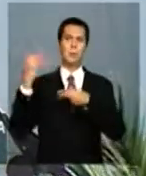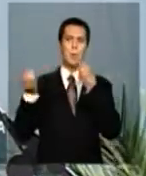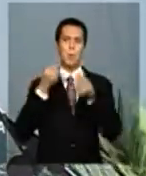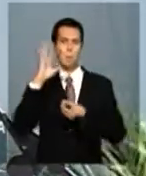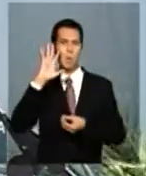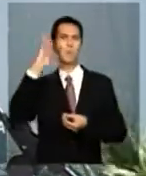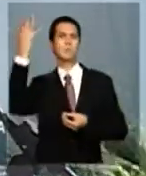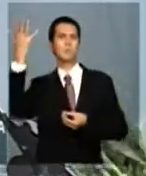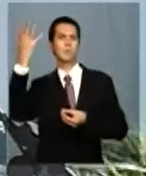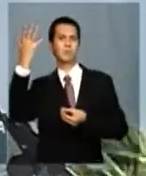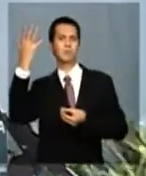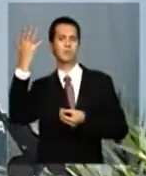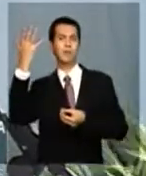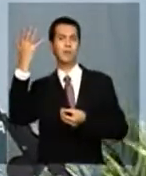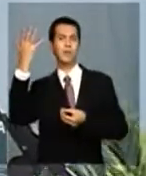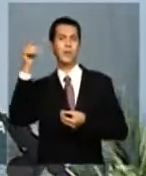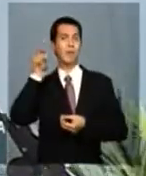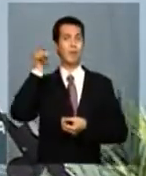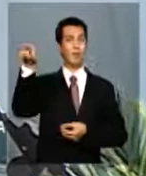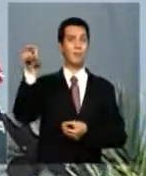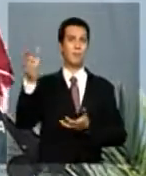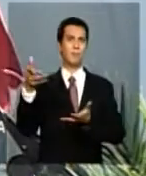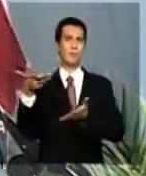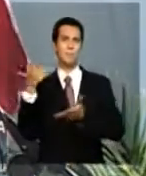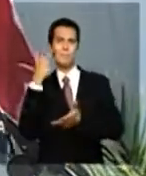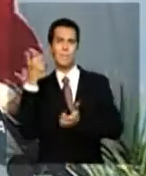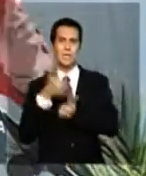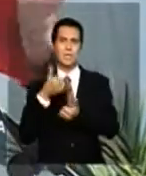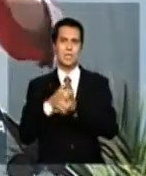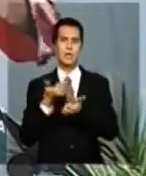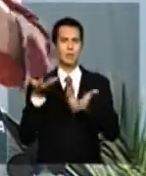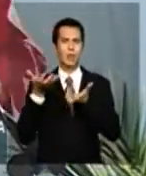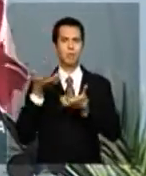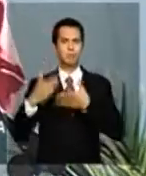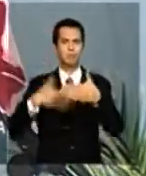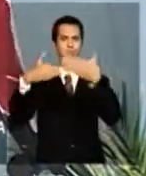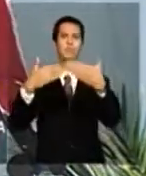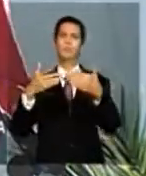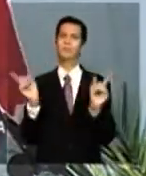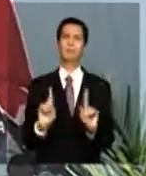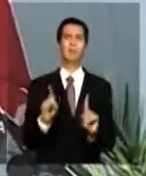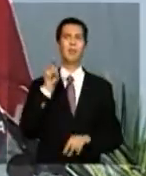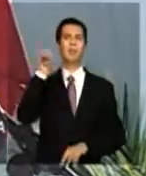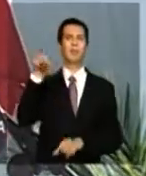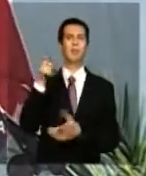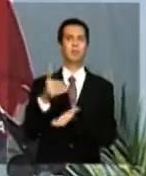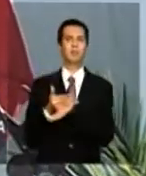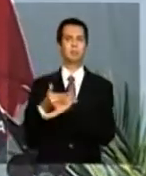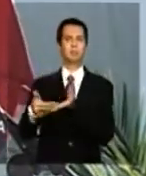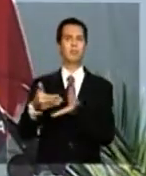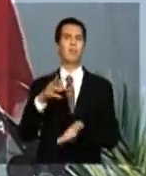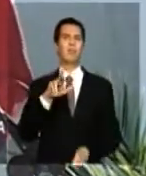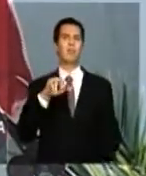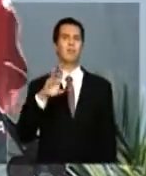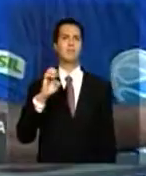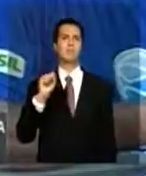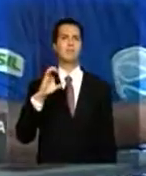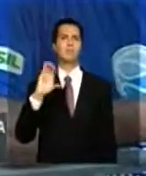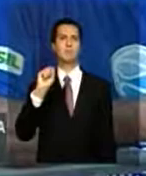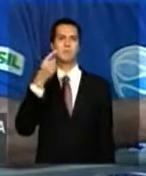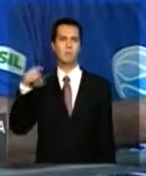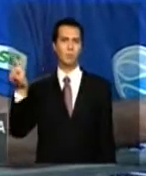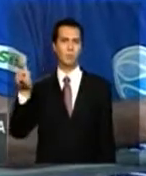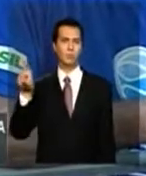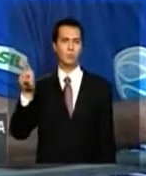buscar o crescimento, está enfrentando a crise produzindo uma das maiores recessões que se tem notícia,